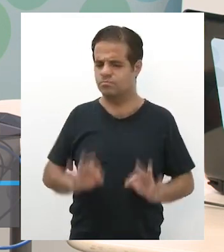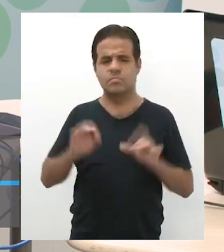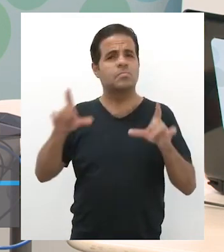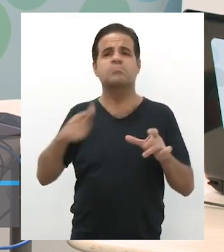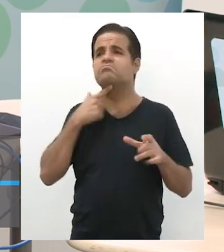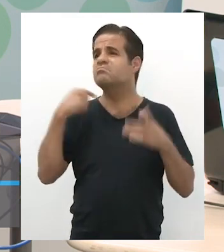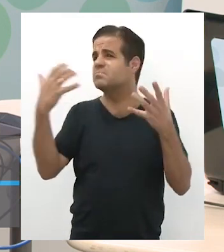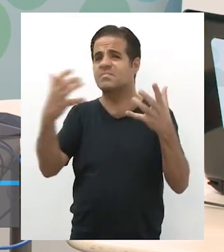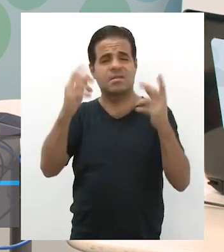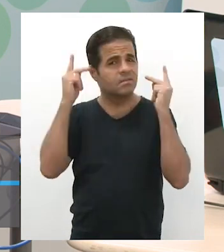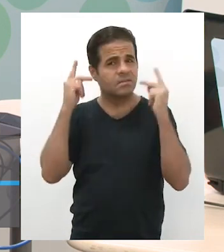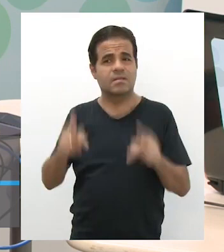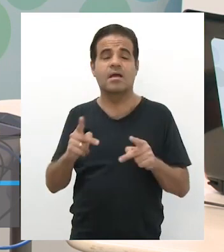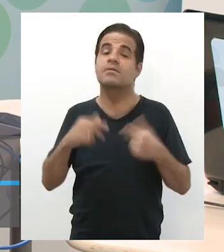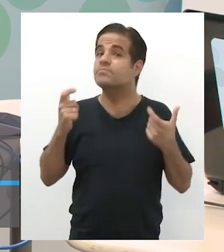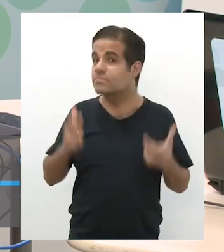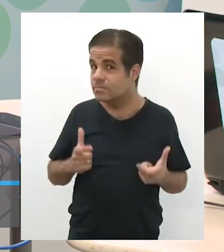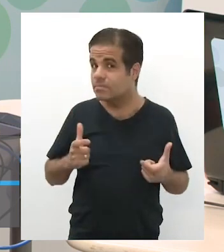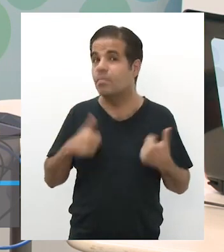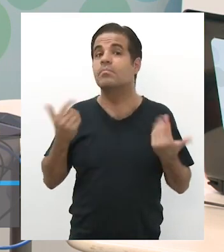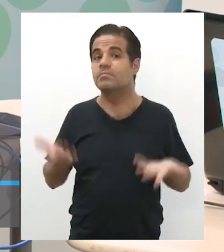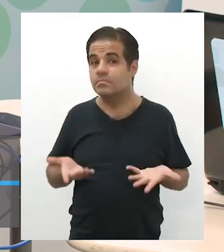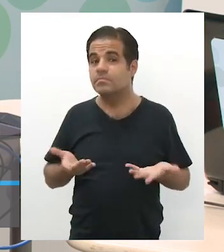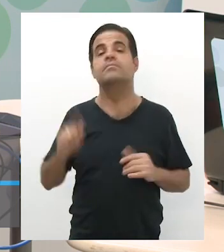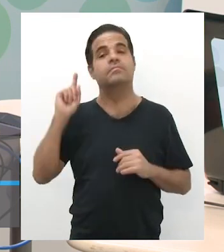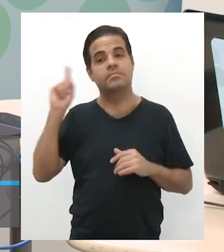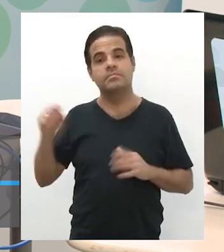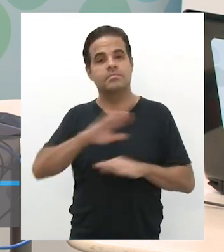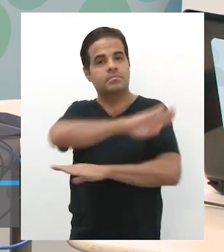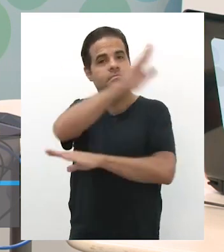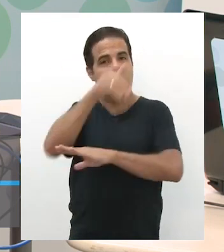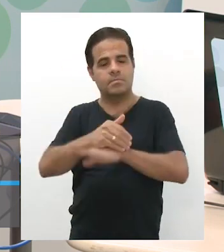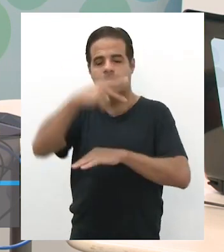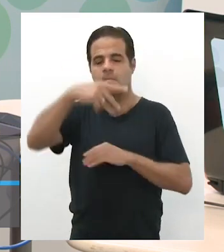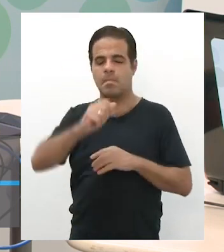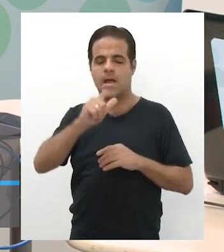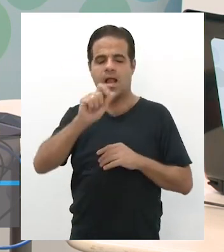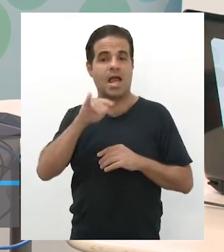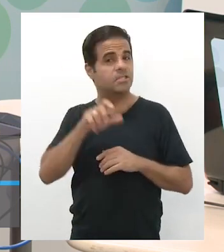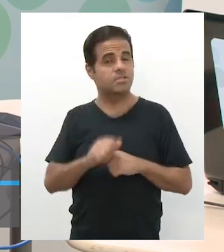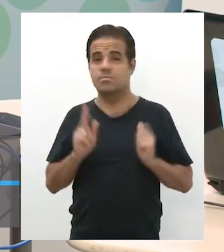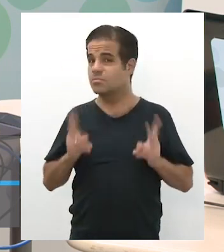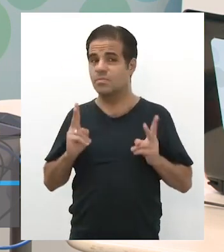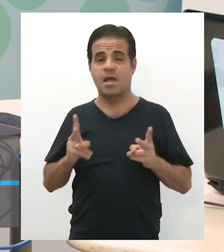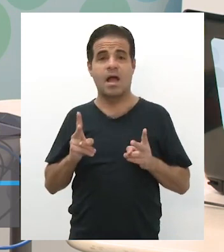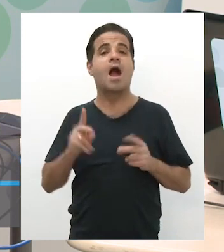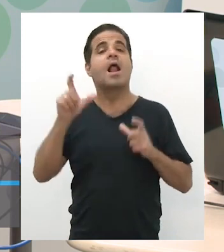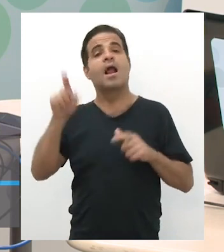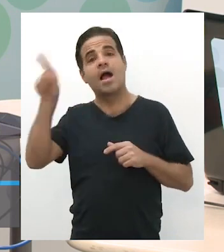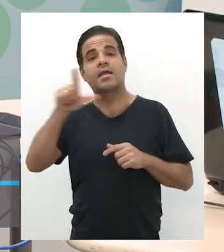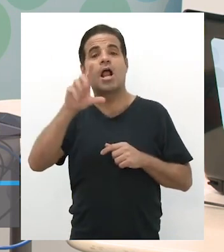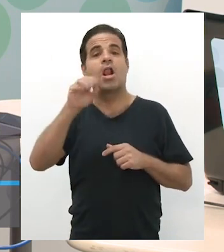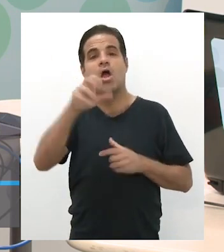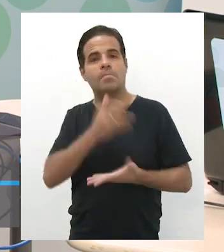onde vocês quiserem. E aí adivinha onde eles escolheram? Lá no Monte Palatino, o mesmo lugar onde a loba os